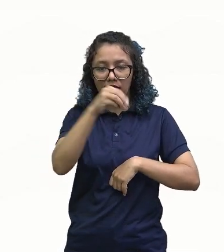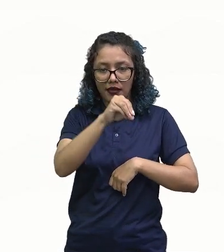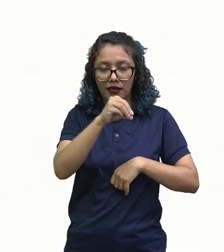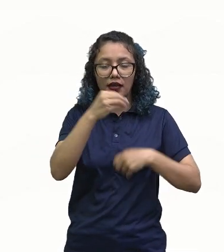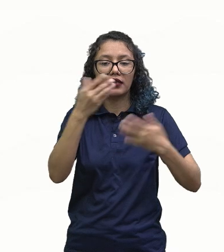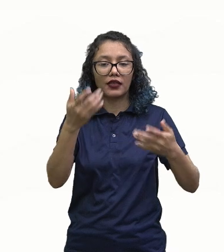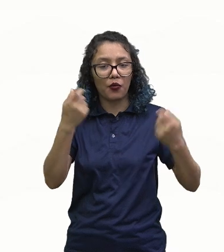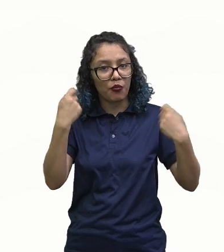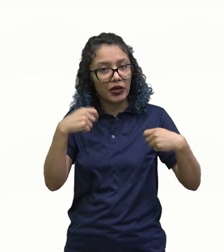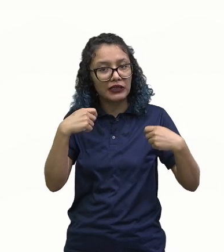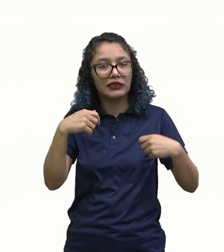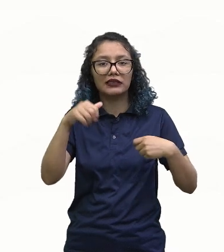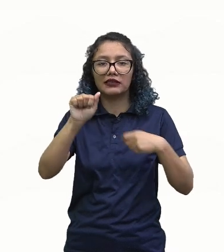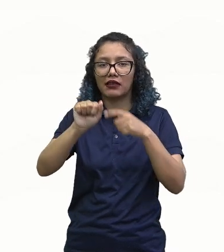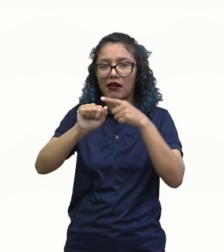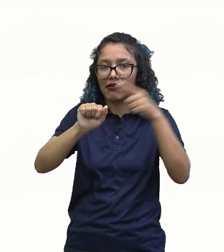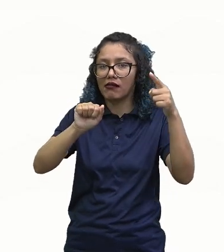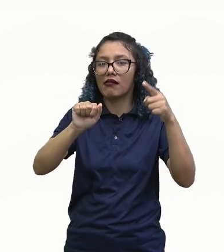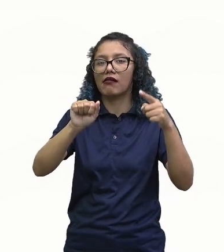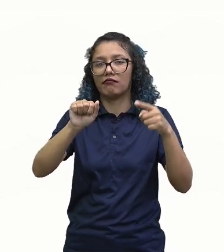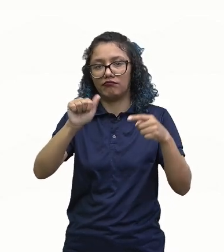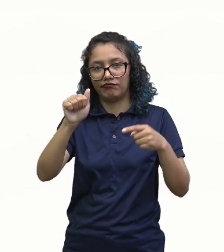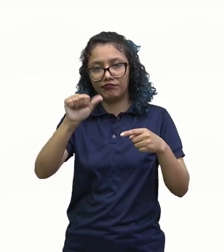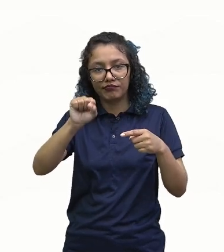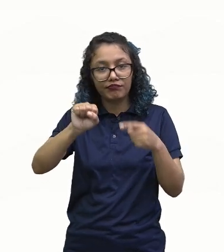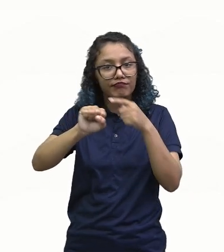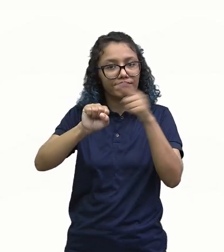na palavra as. Ok?